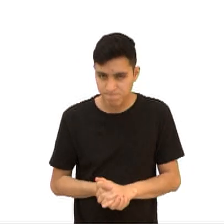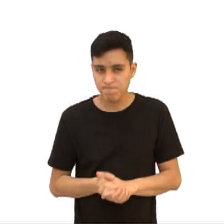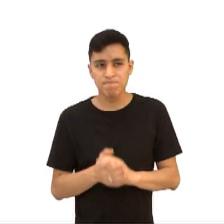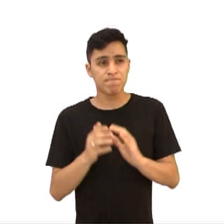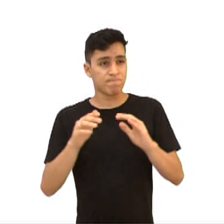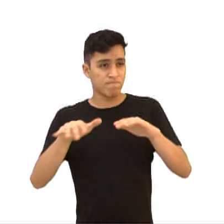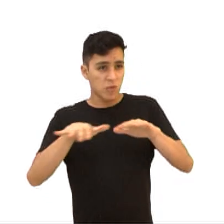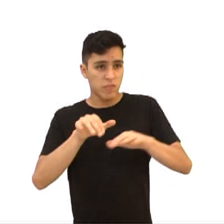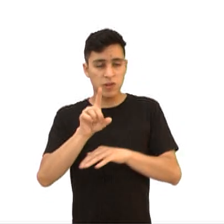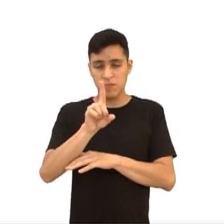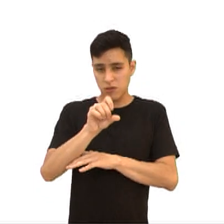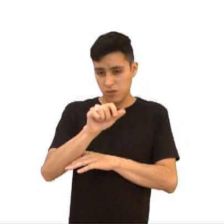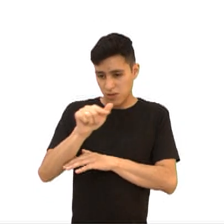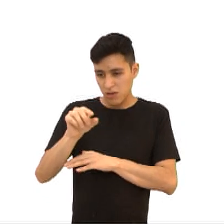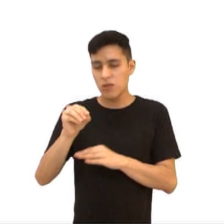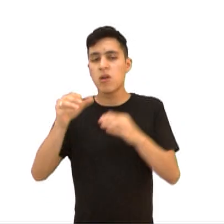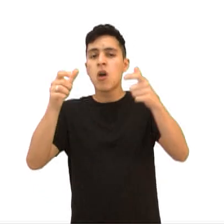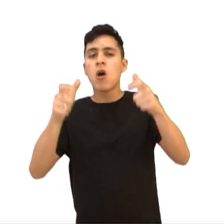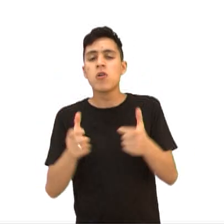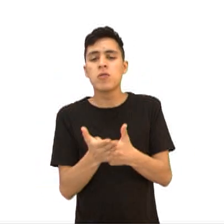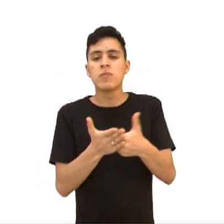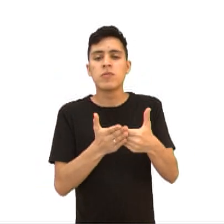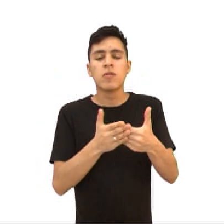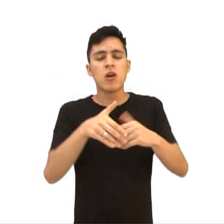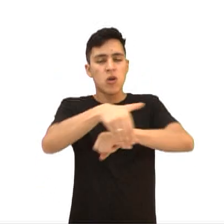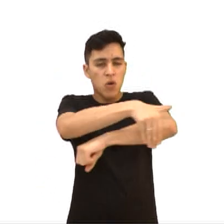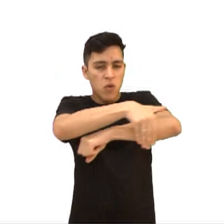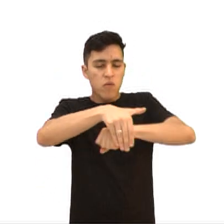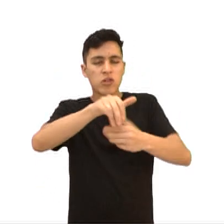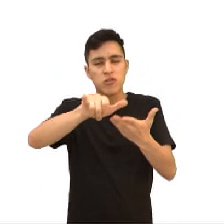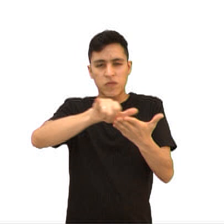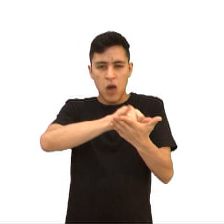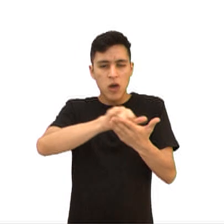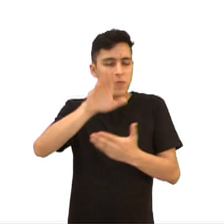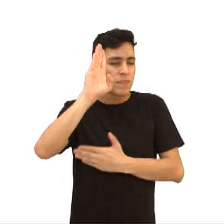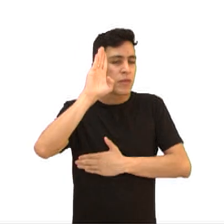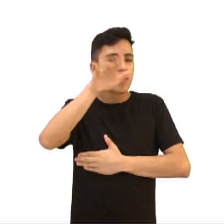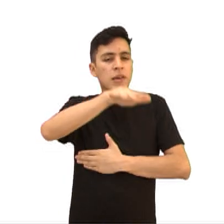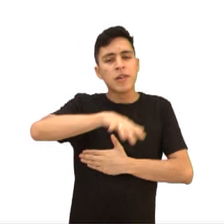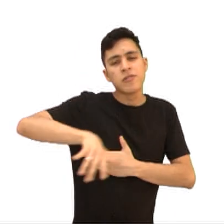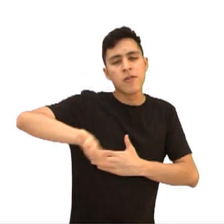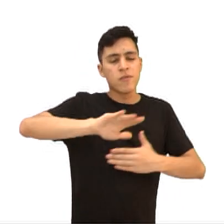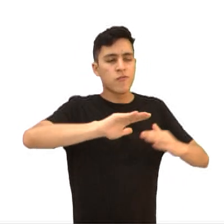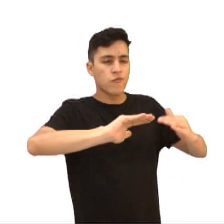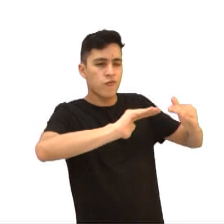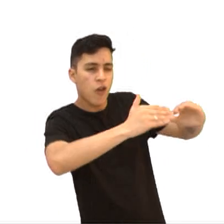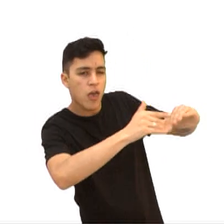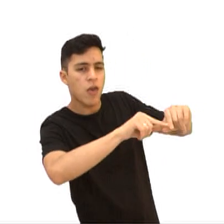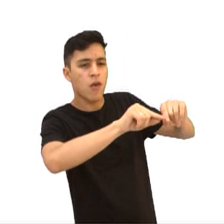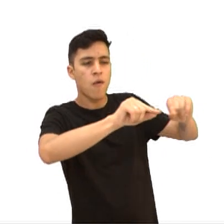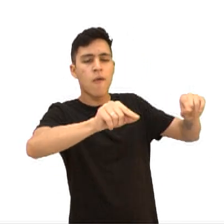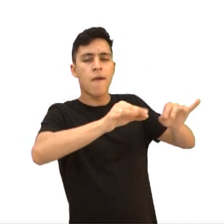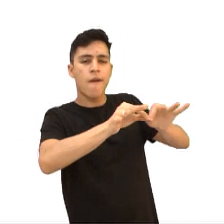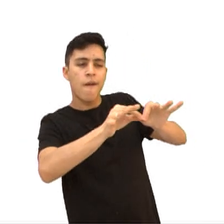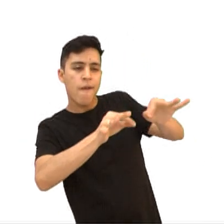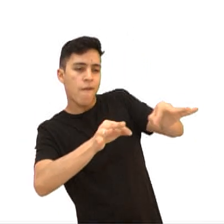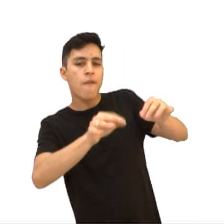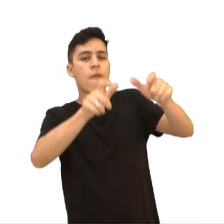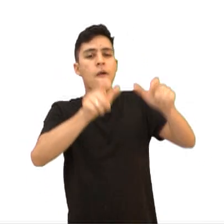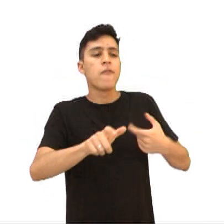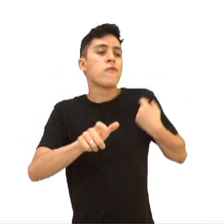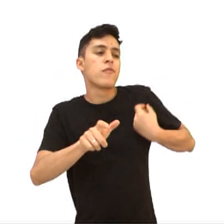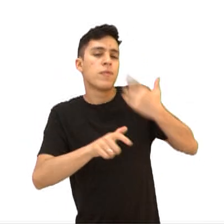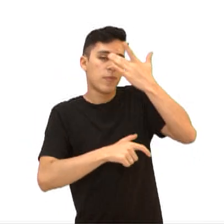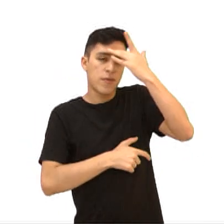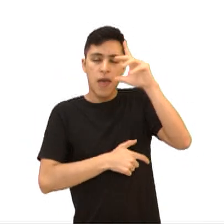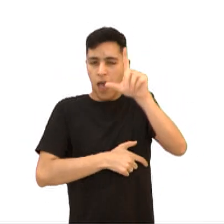um movimento artístico que começou a surgir nas ruas da cidade de Nova York, principalmente nas regiões de periferia, né? nos guetos, onde residiam os